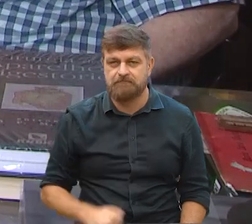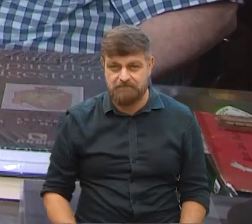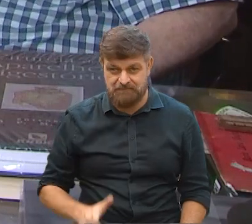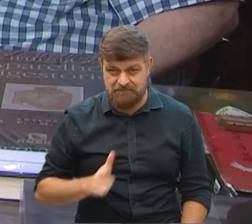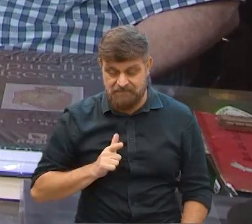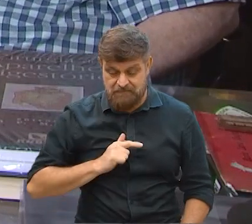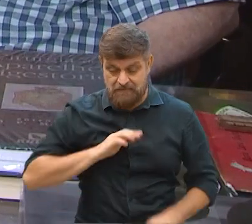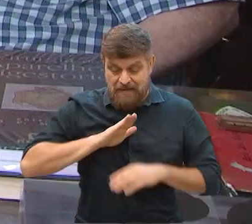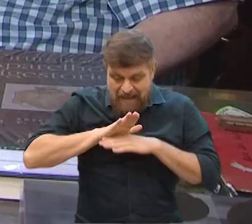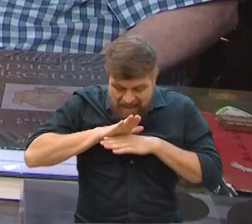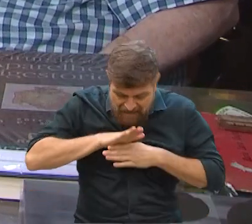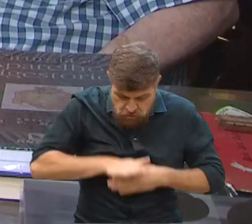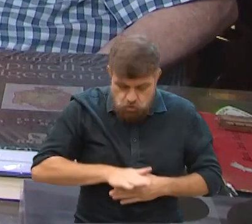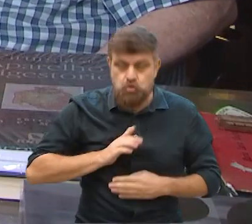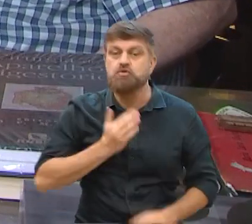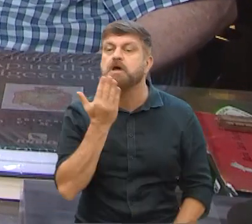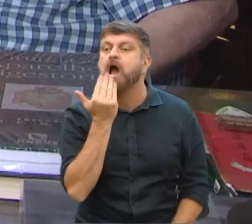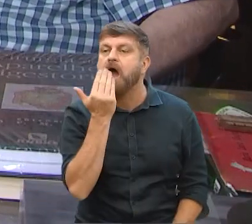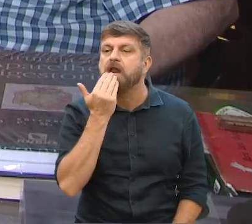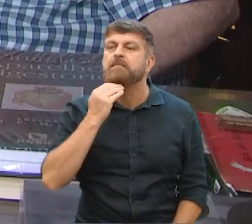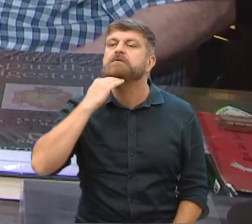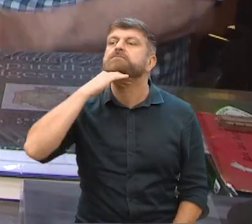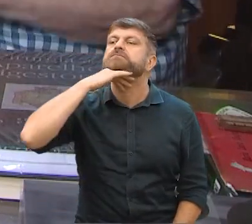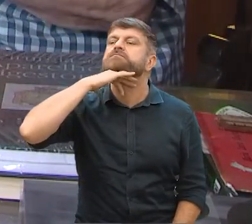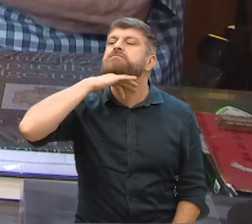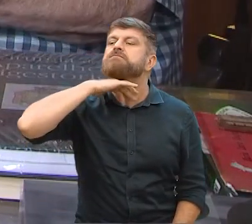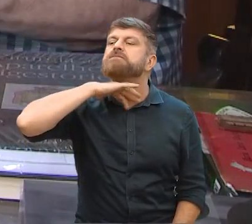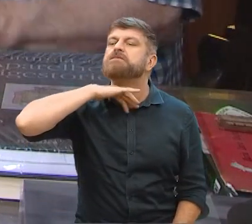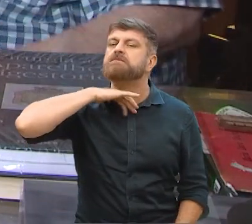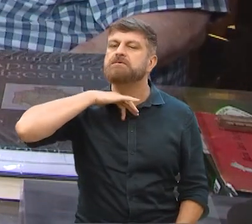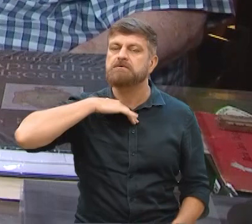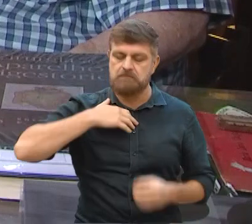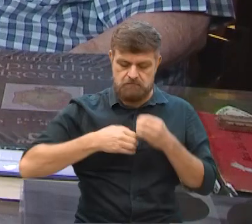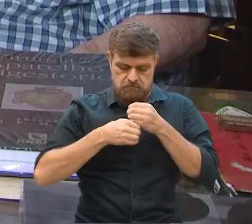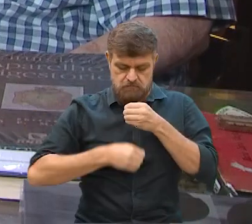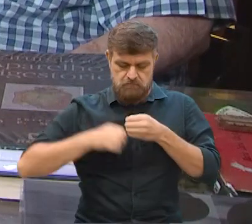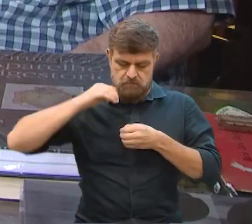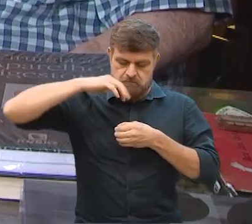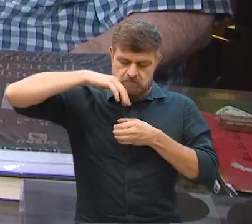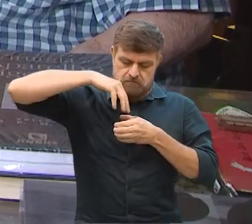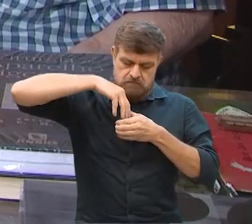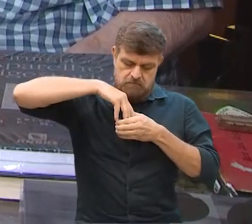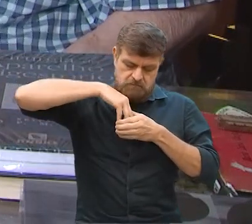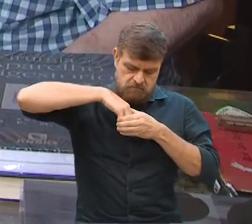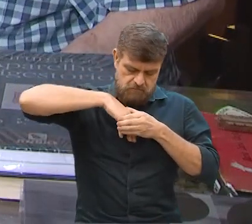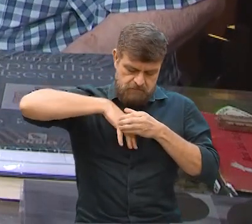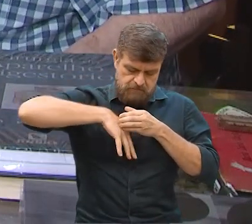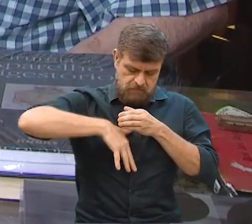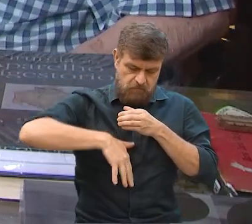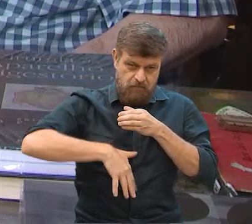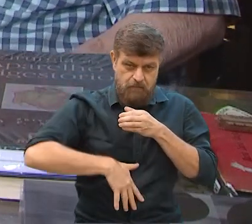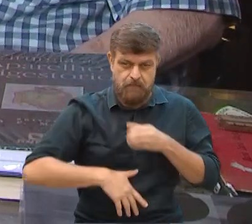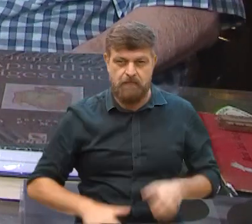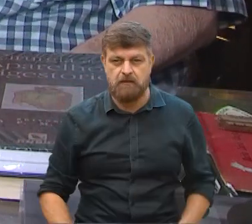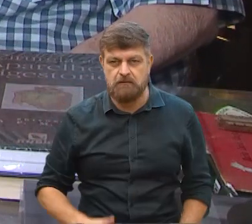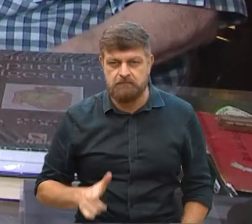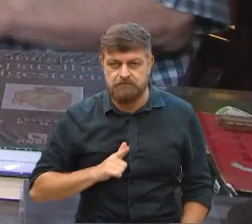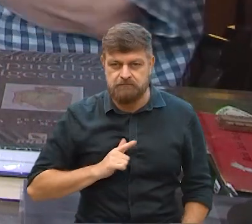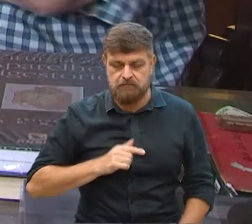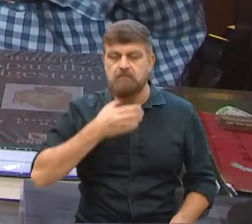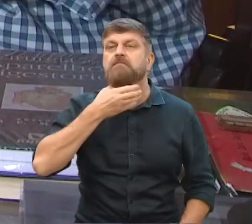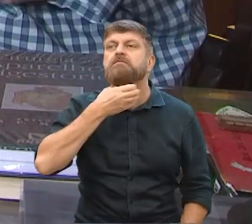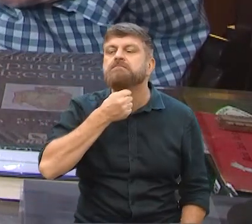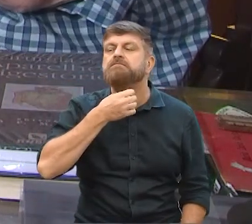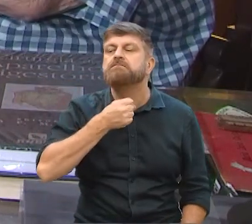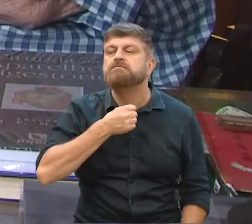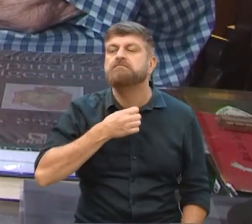Essas duas, elas ajudam o alimento descer, que é o que precisa. Por isso são chamadas propulsivas. A primeira aqui e